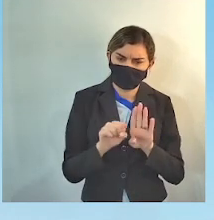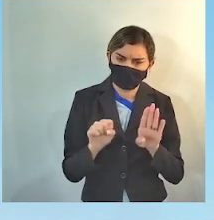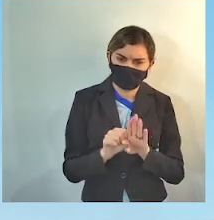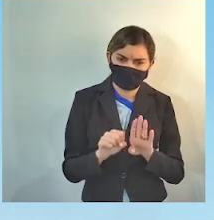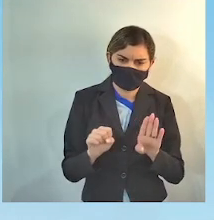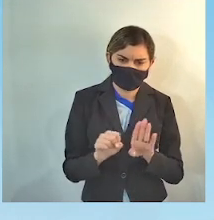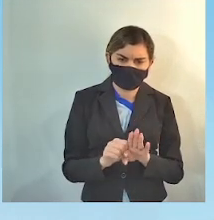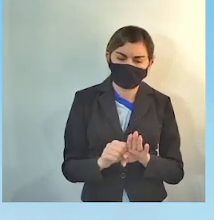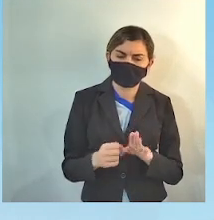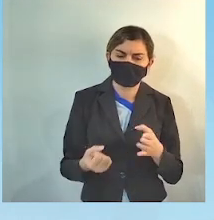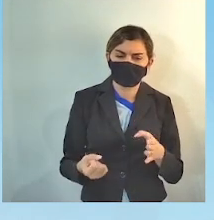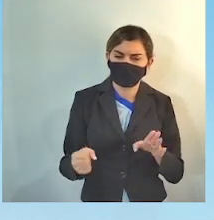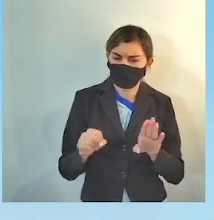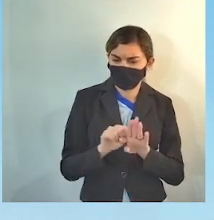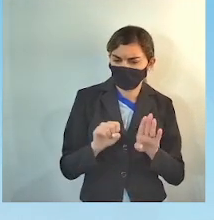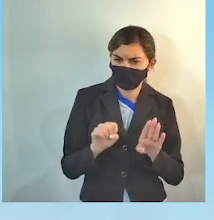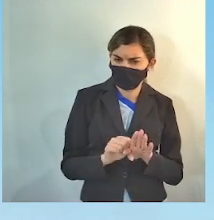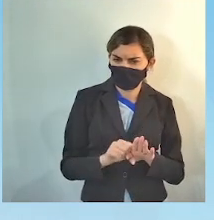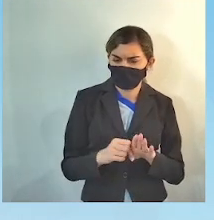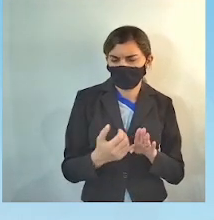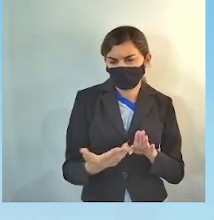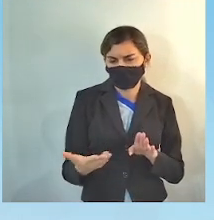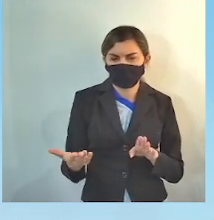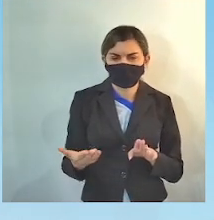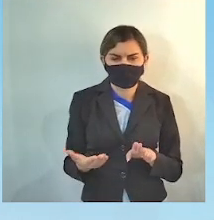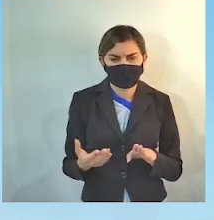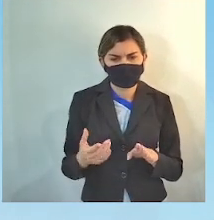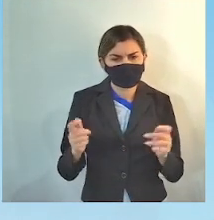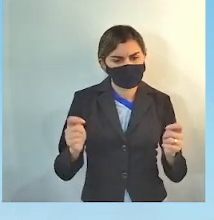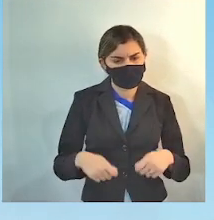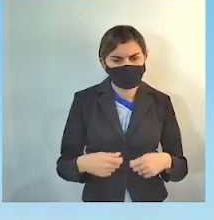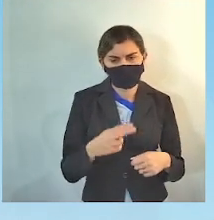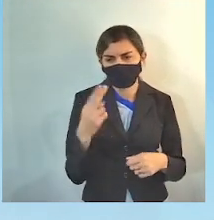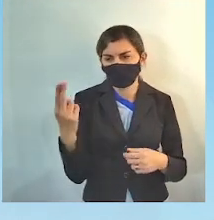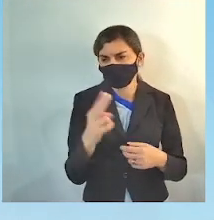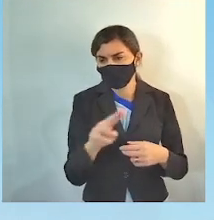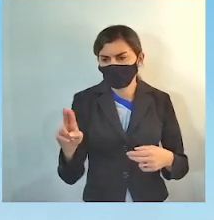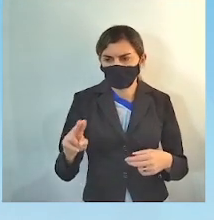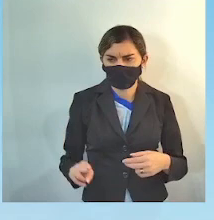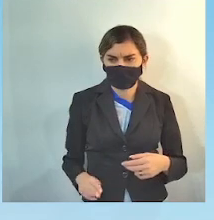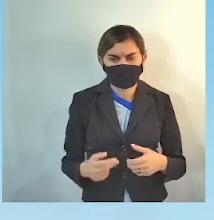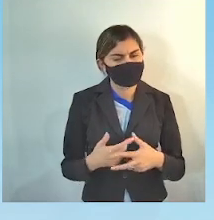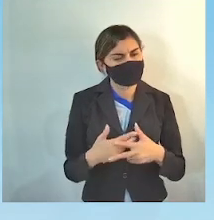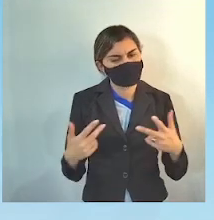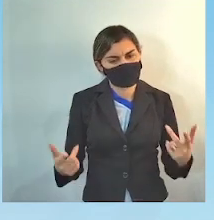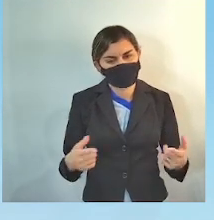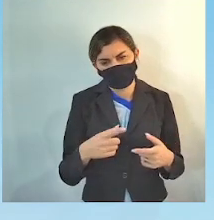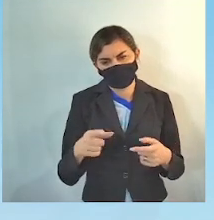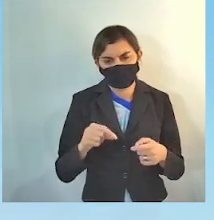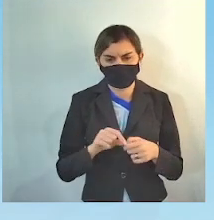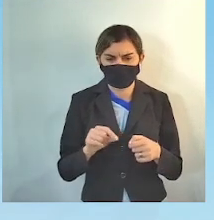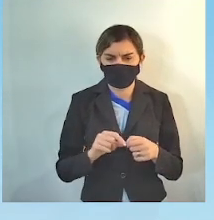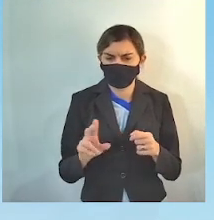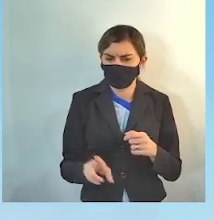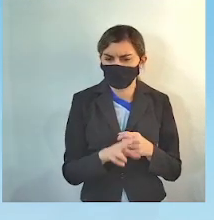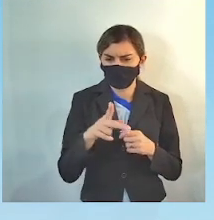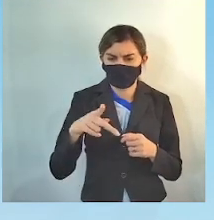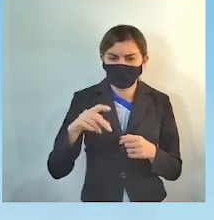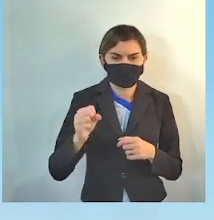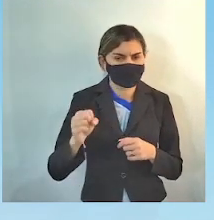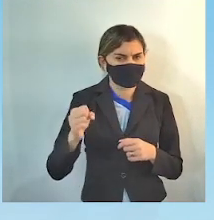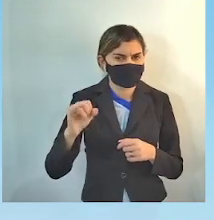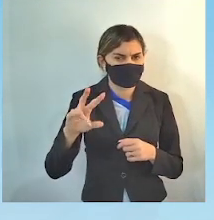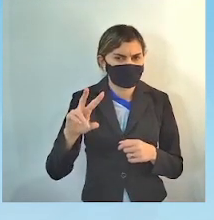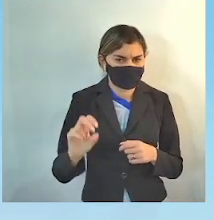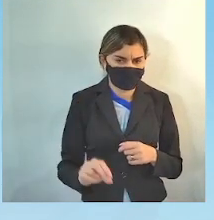né? Substitutivo de um substantivo, que é o que dá nome às coisas. Você tem que fazer ali o uso dos possessive